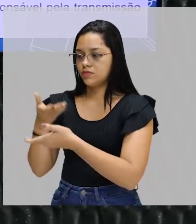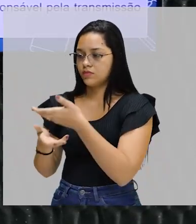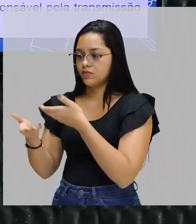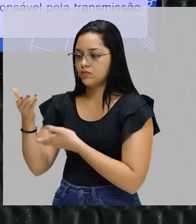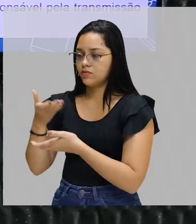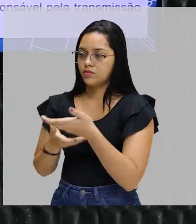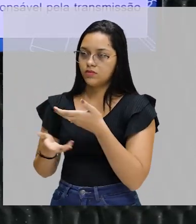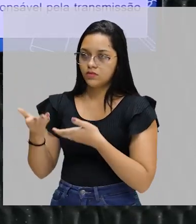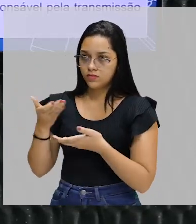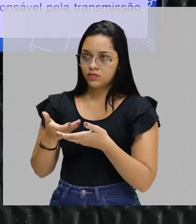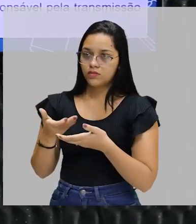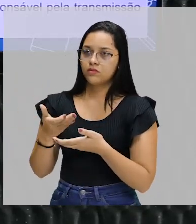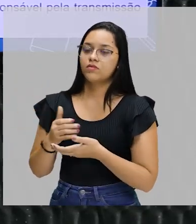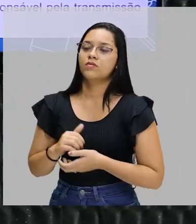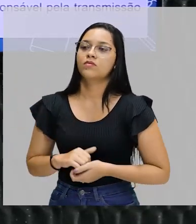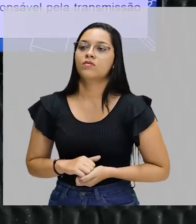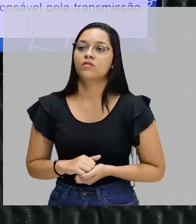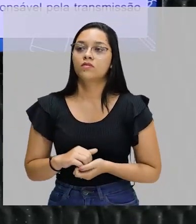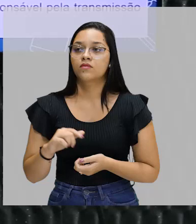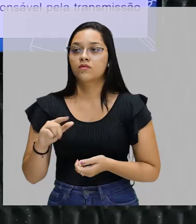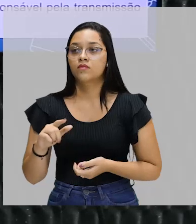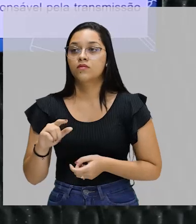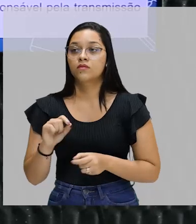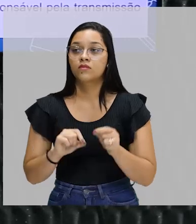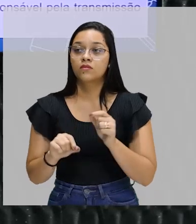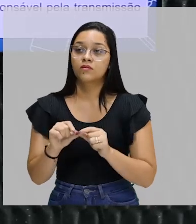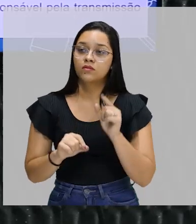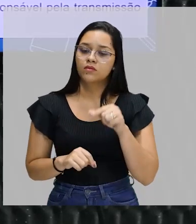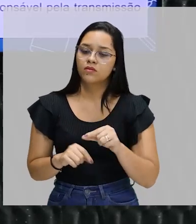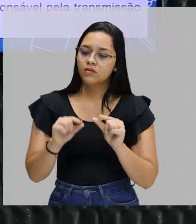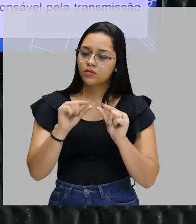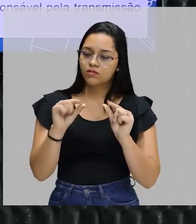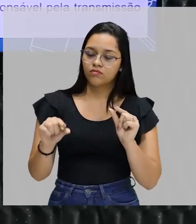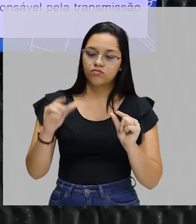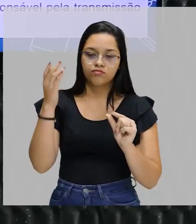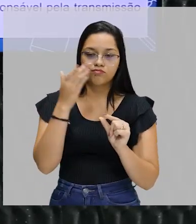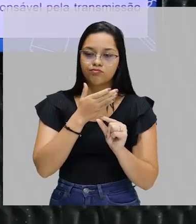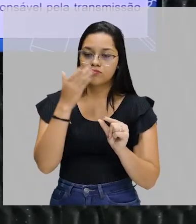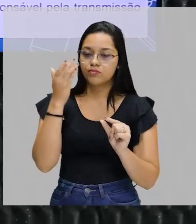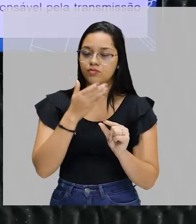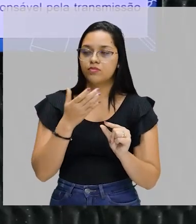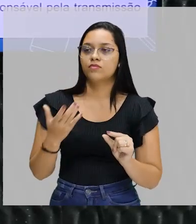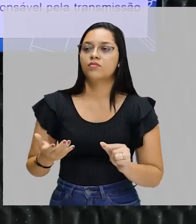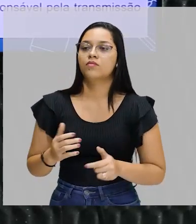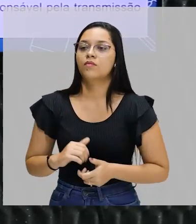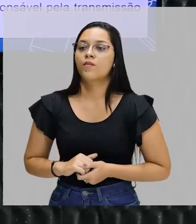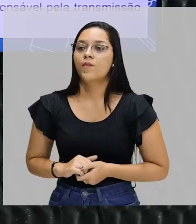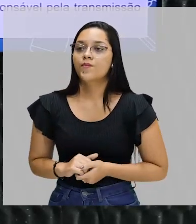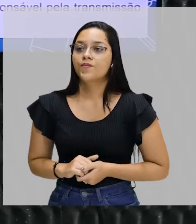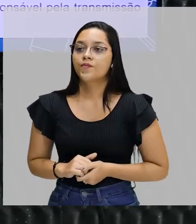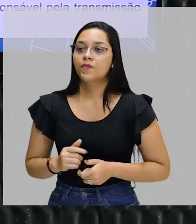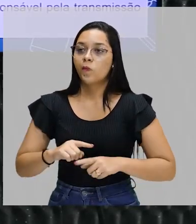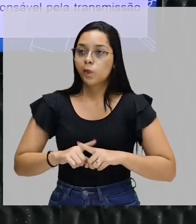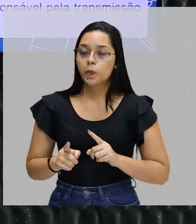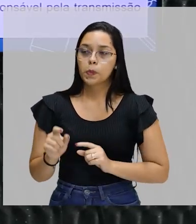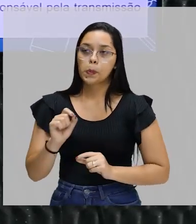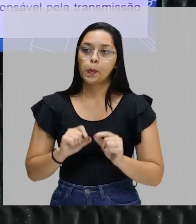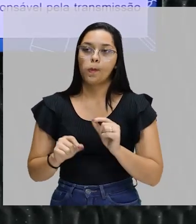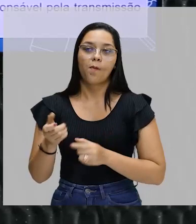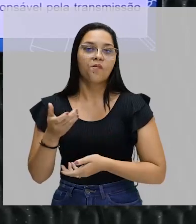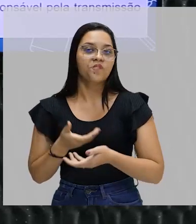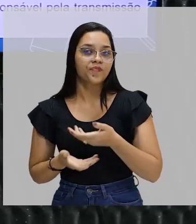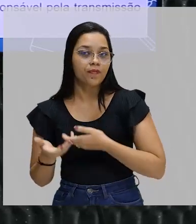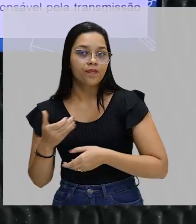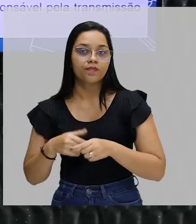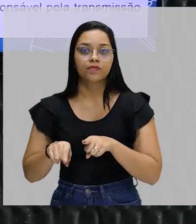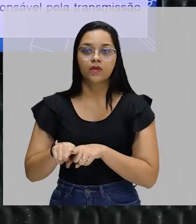partículas subatômicas que são os gravitons. Logicamente, são partículas muito pequenas, a gente não consegue observar, tá ok? Mas elas acabam